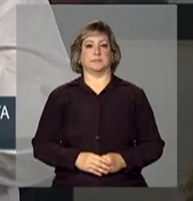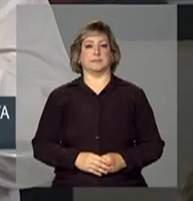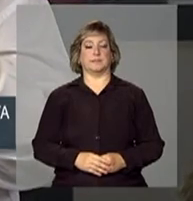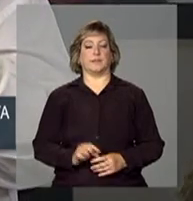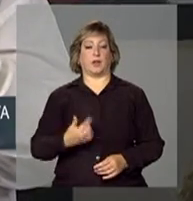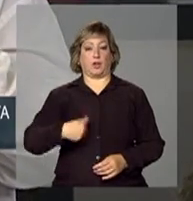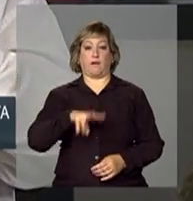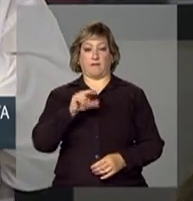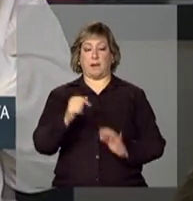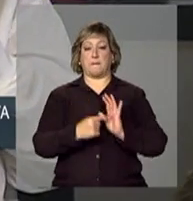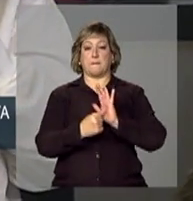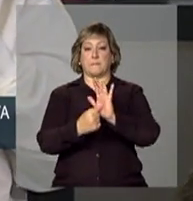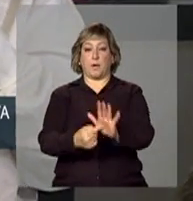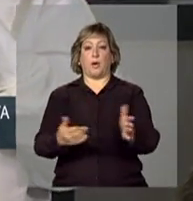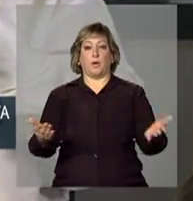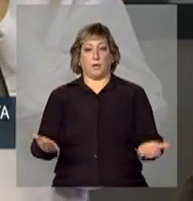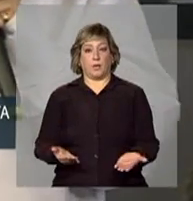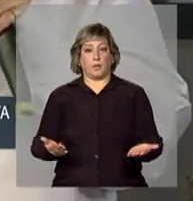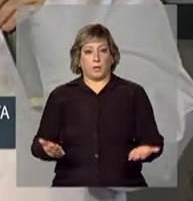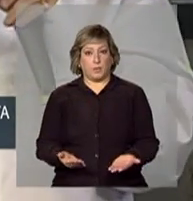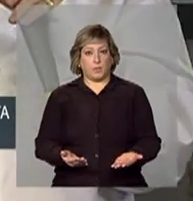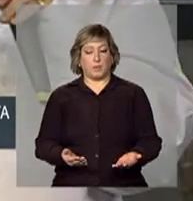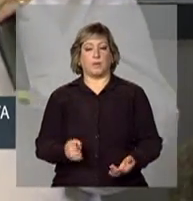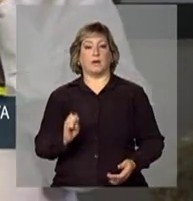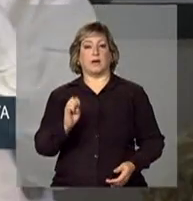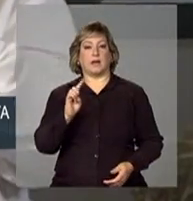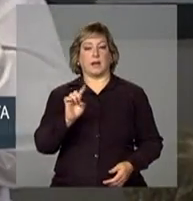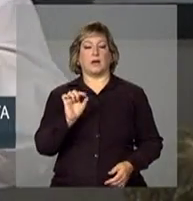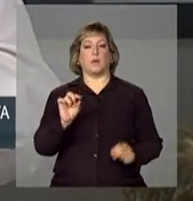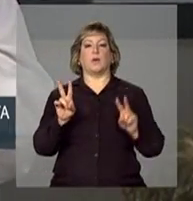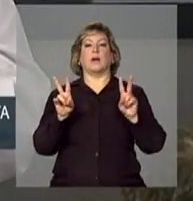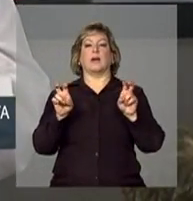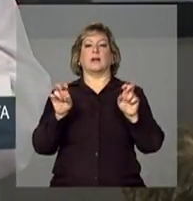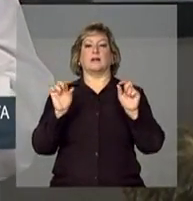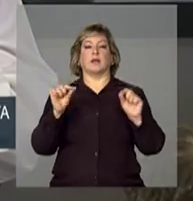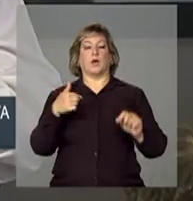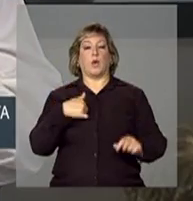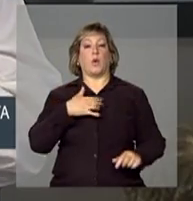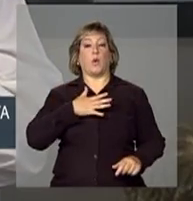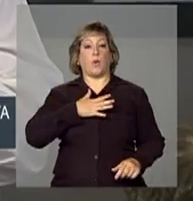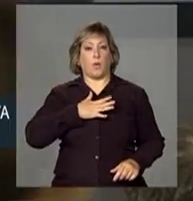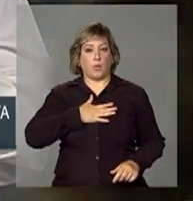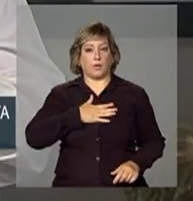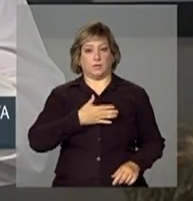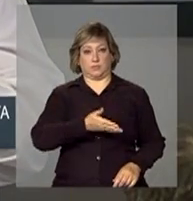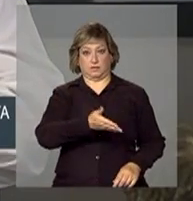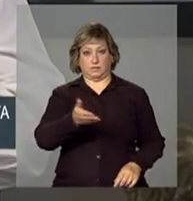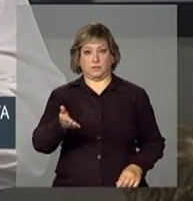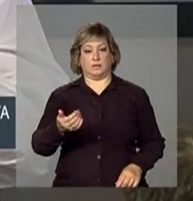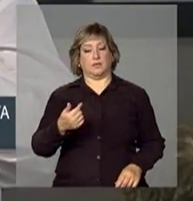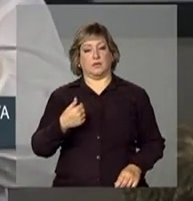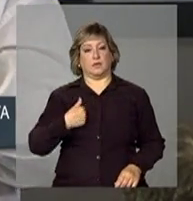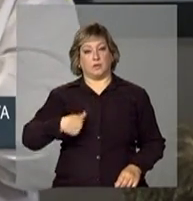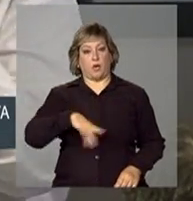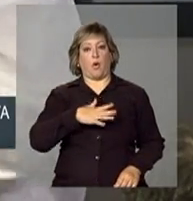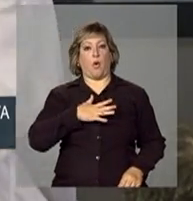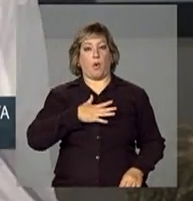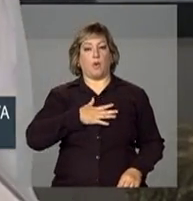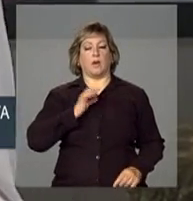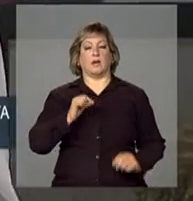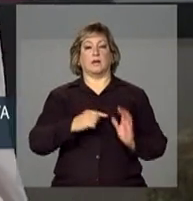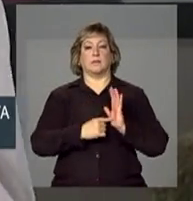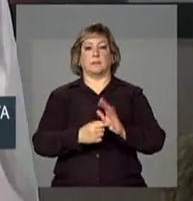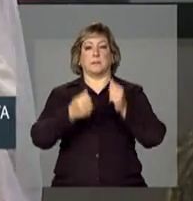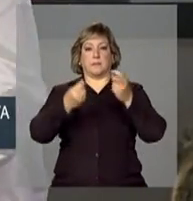que nós vamos apresentar, o tema que eu gostaria que os senhores, que nós gostaríamos de apresentar aos senhores, é o